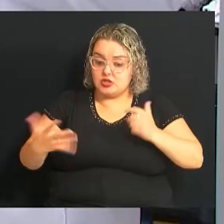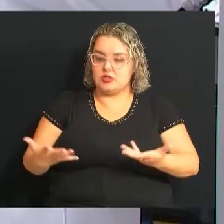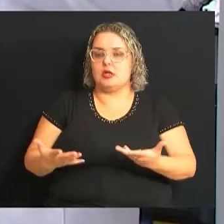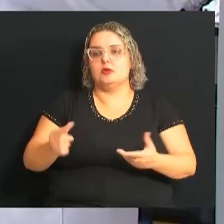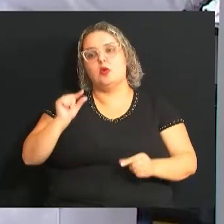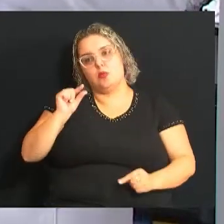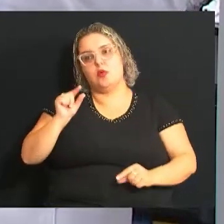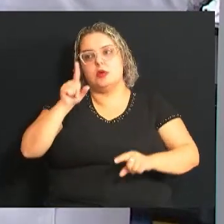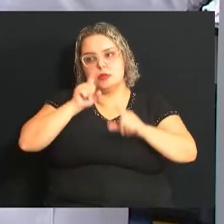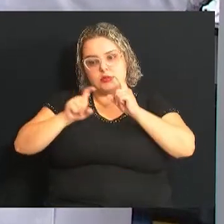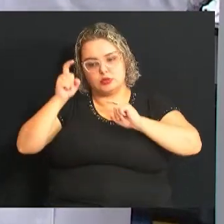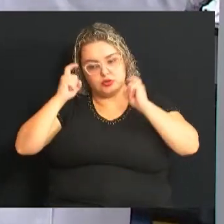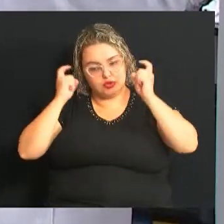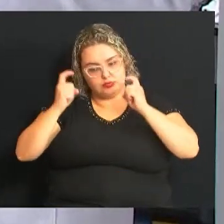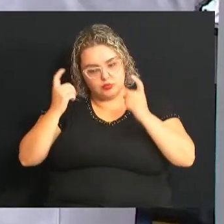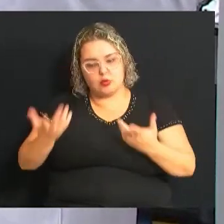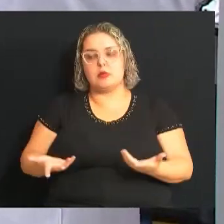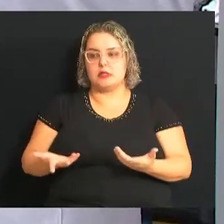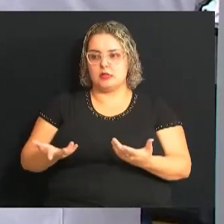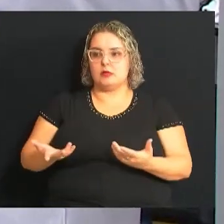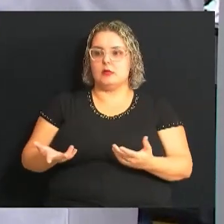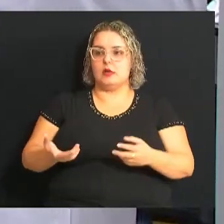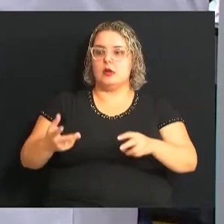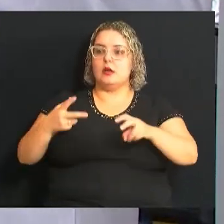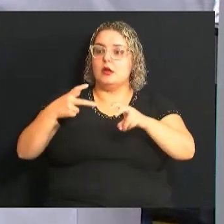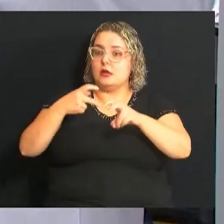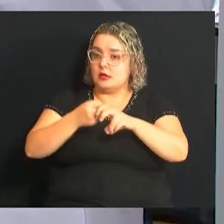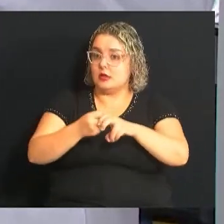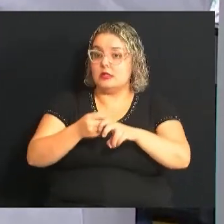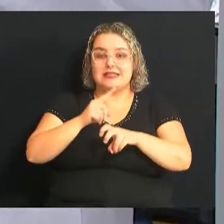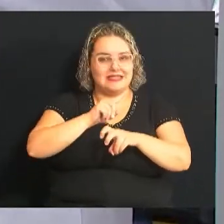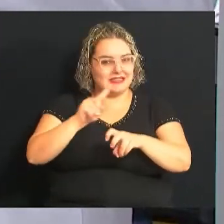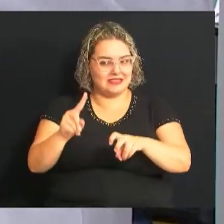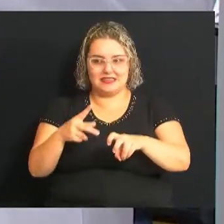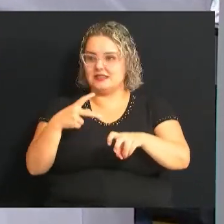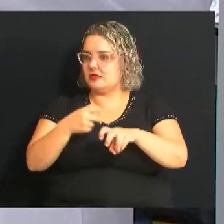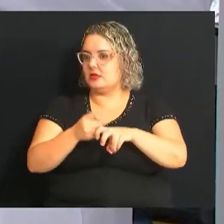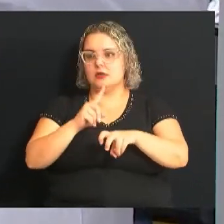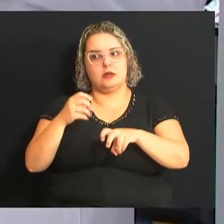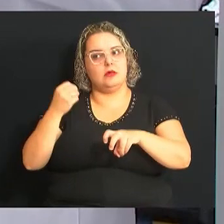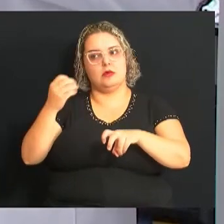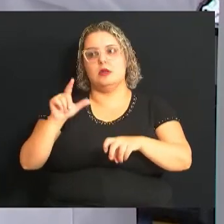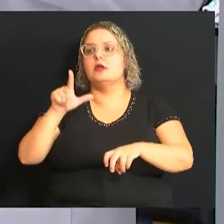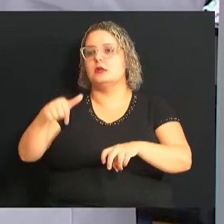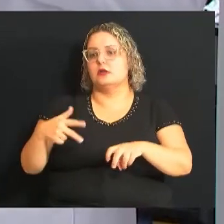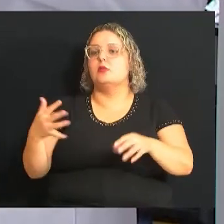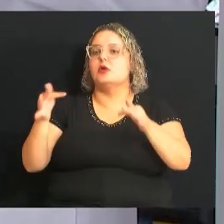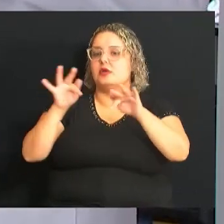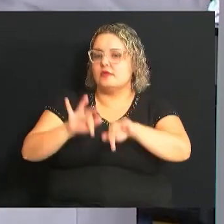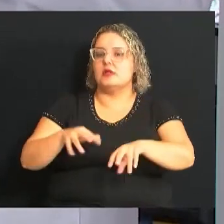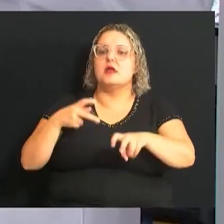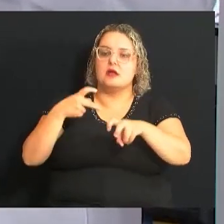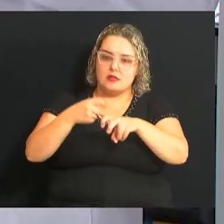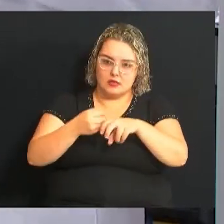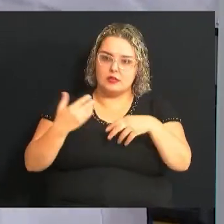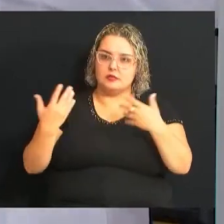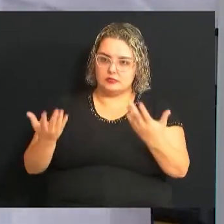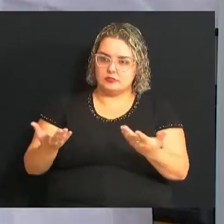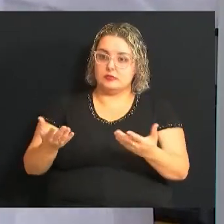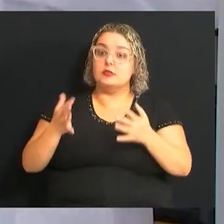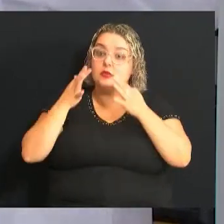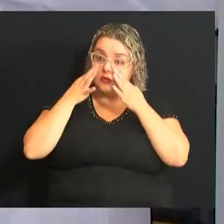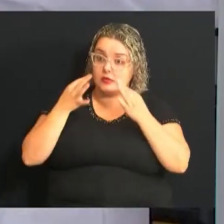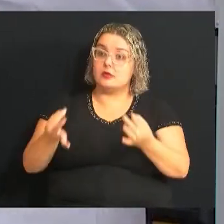sua vacinação, ele não ir para viagem. Não viajar, Só né? ir viajar após finalizar a sua vacinação. Atenção